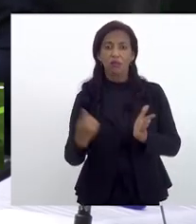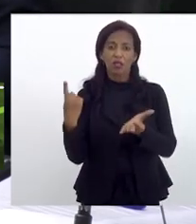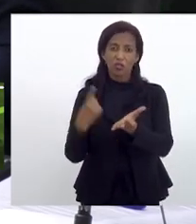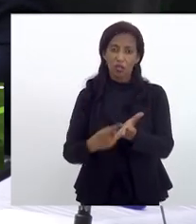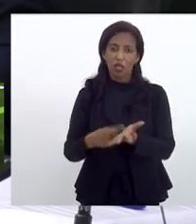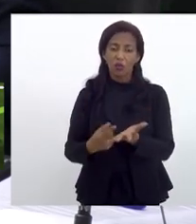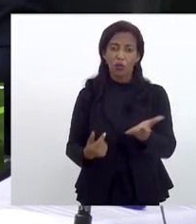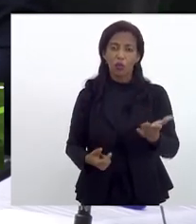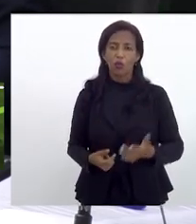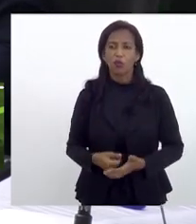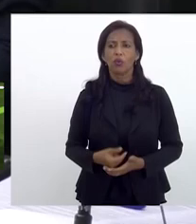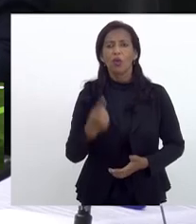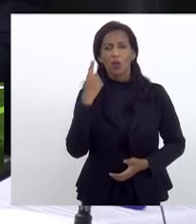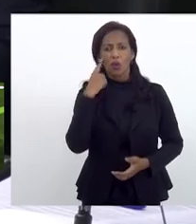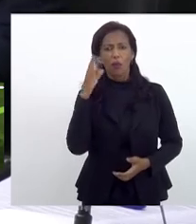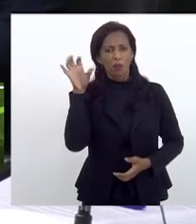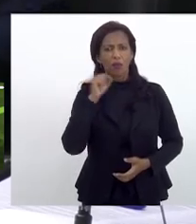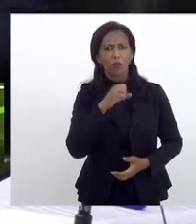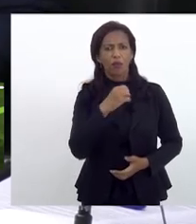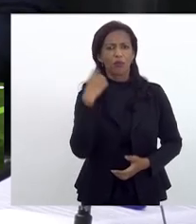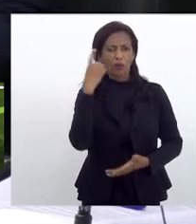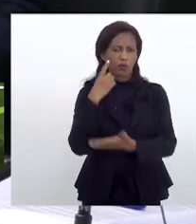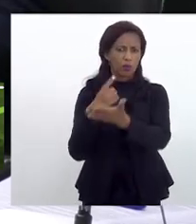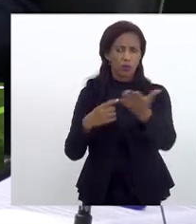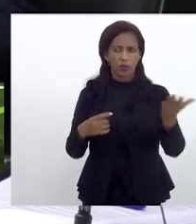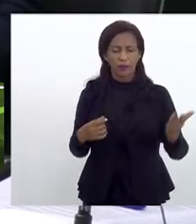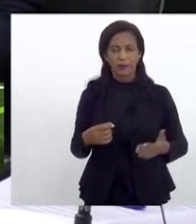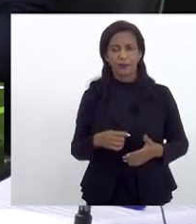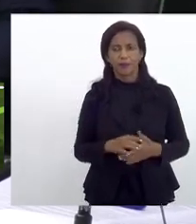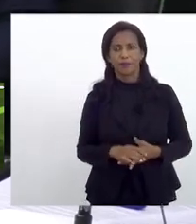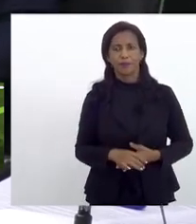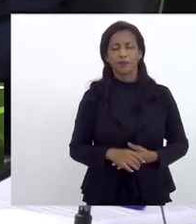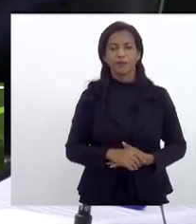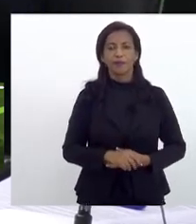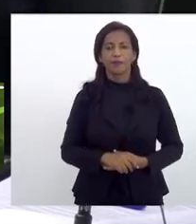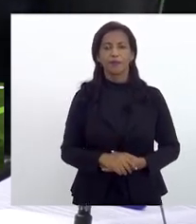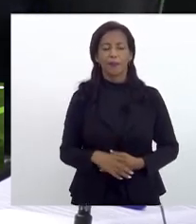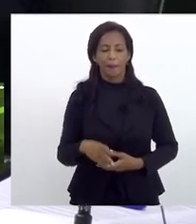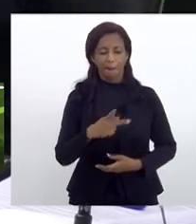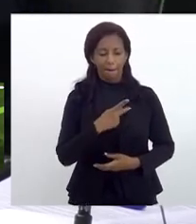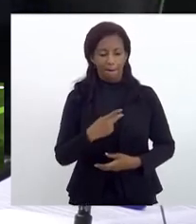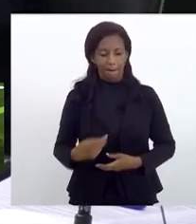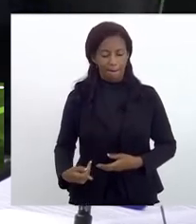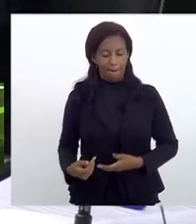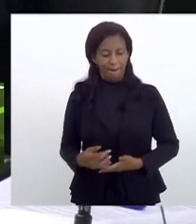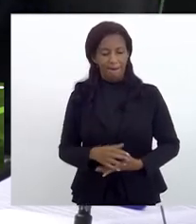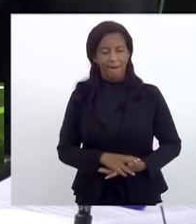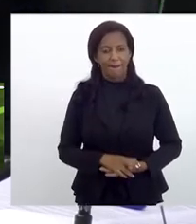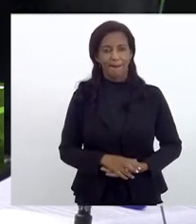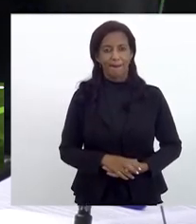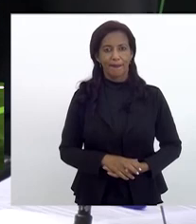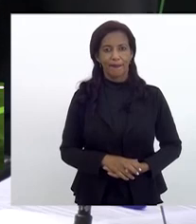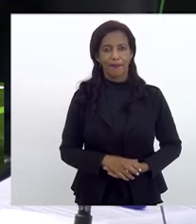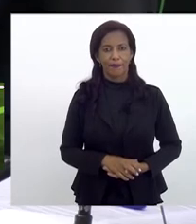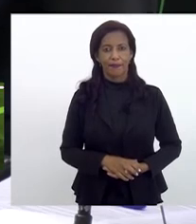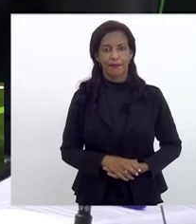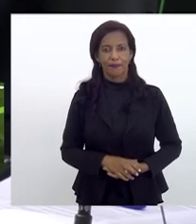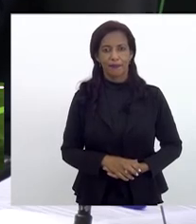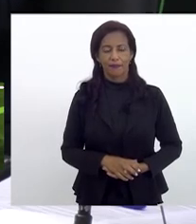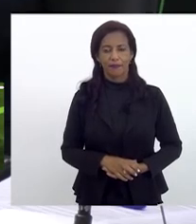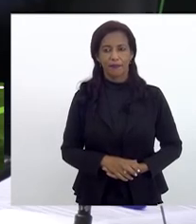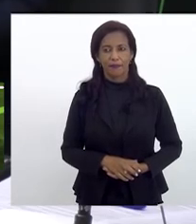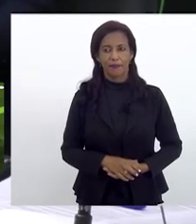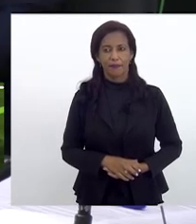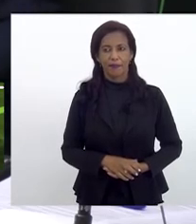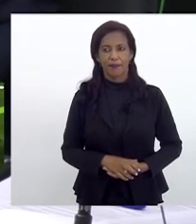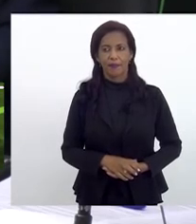Ok, mas vamos ouvir os deputados Depois a gente Ao final encerra Deputado Luiz Paulo Presidente No sentido No